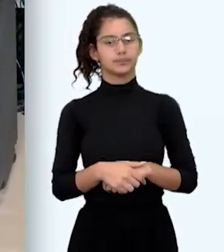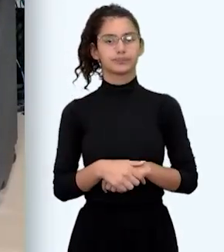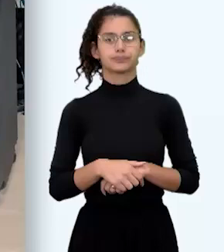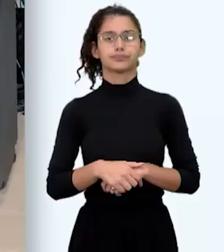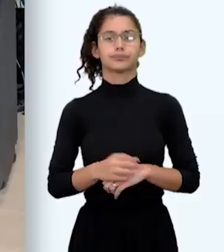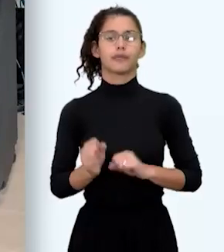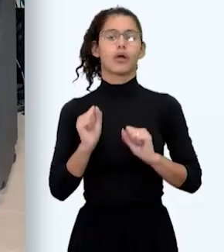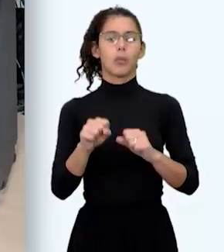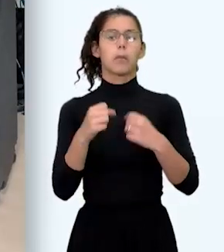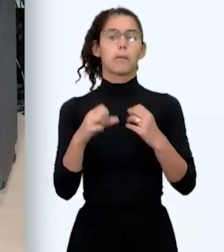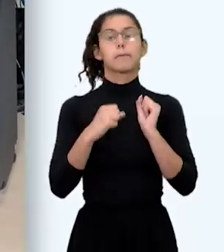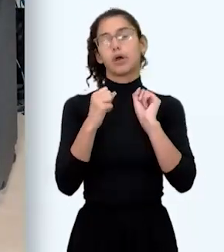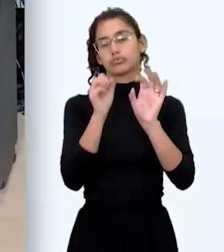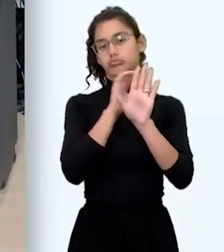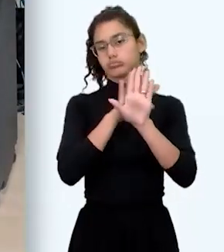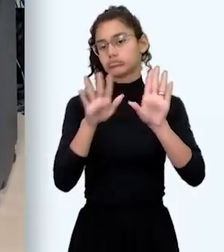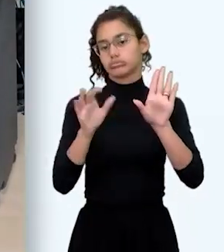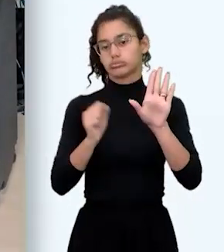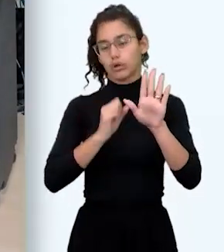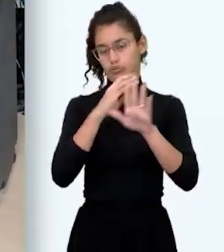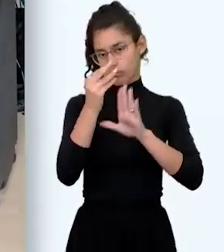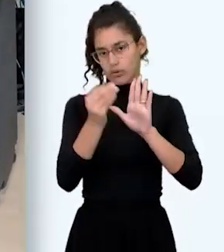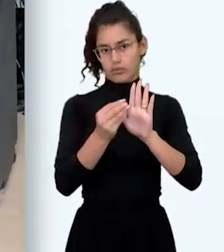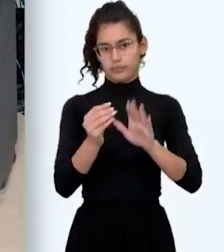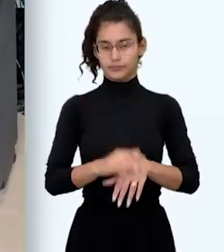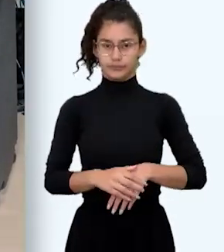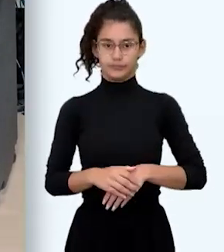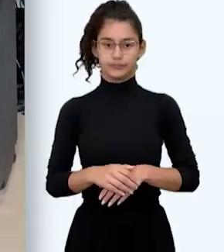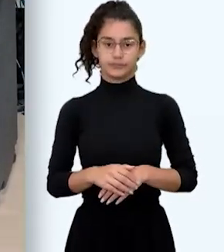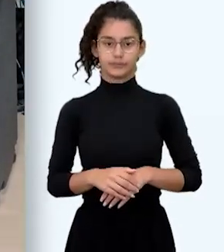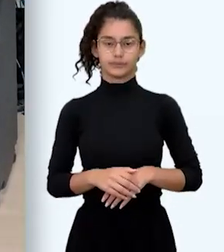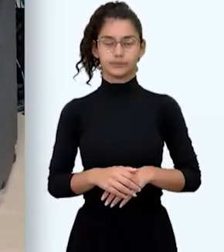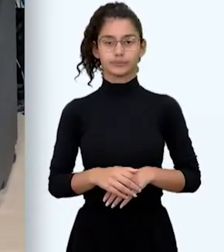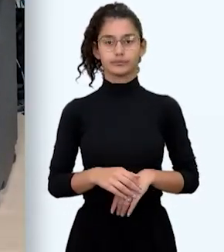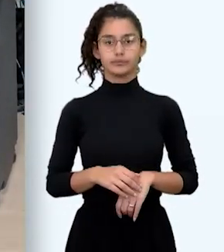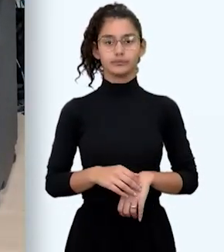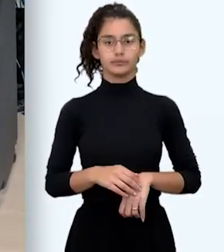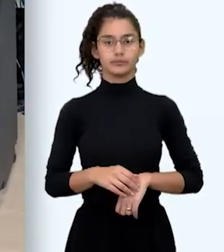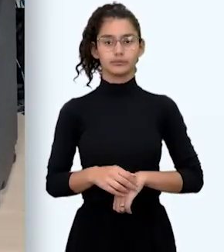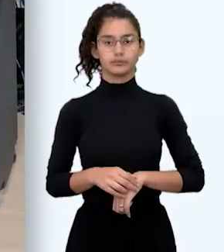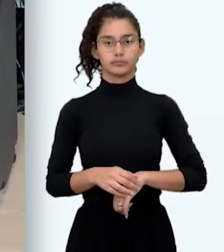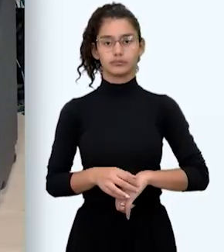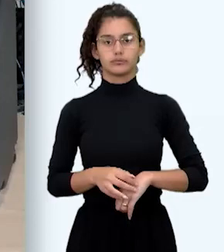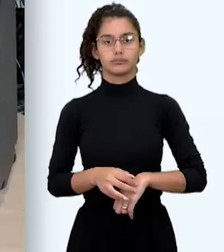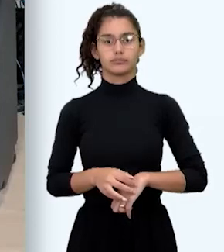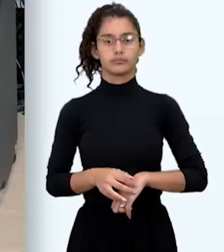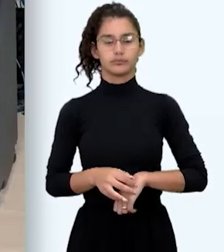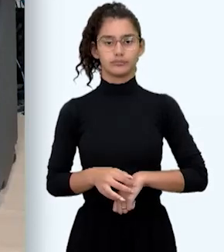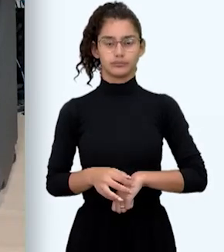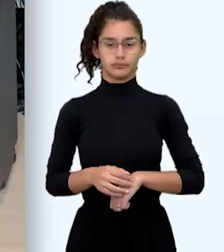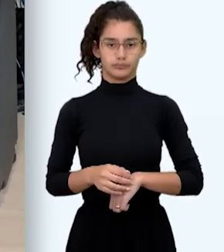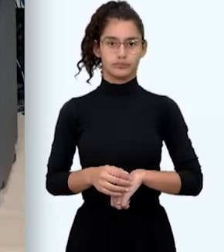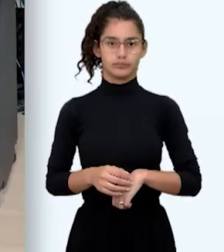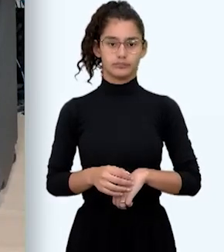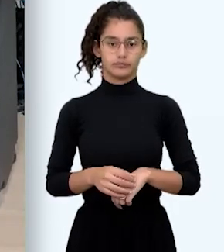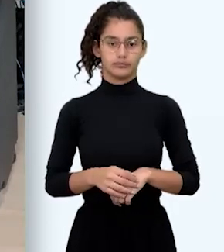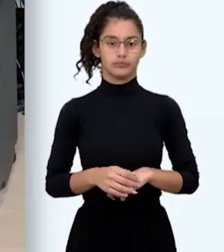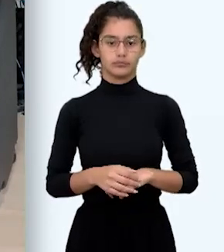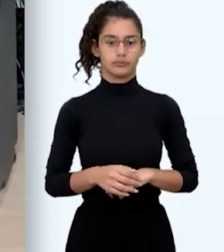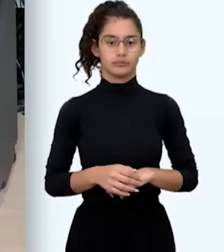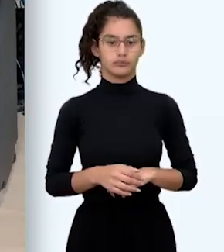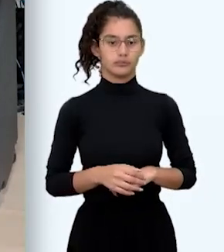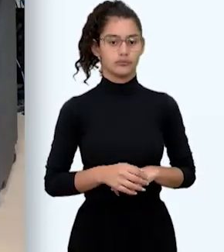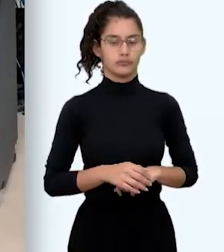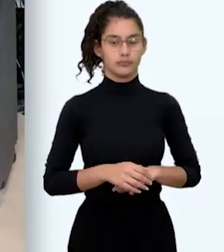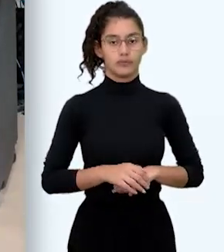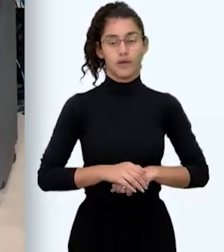desses efeitos que eles colocam ao fundo? Eu acho que o efeito, assim, como eu disse, né, tem